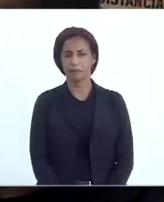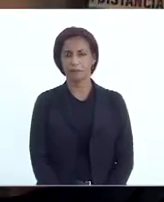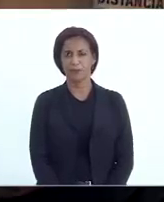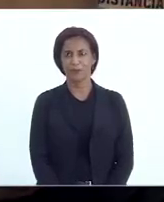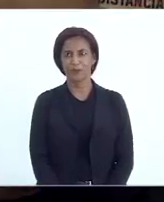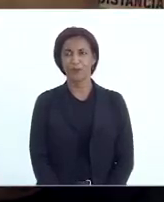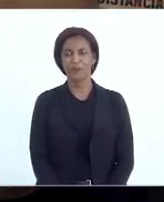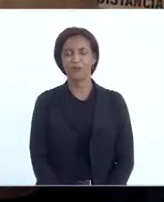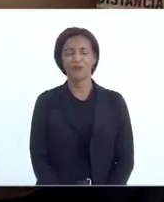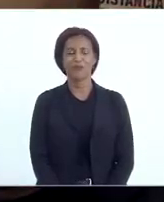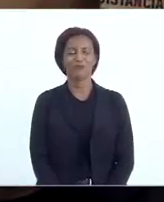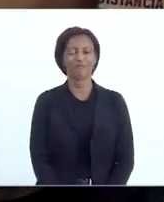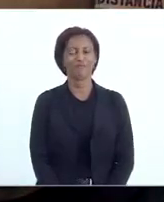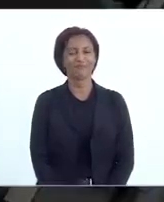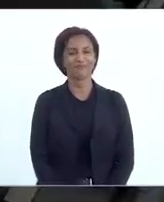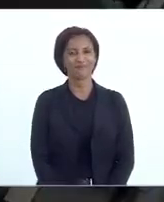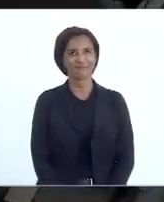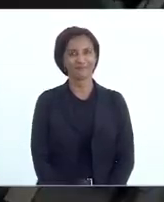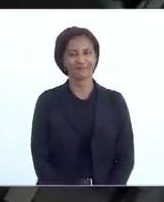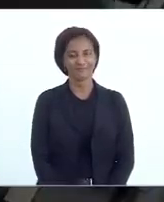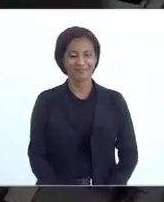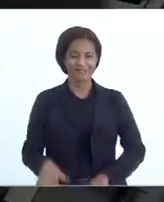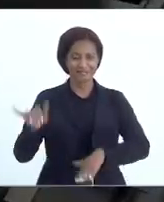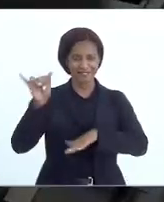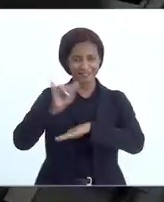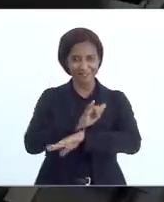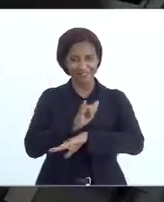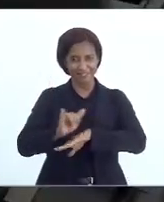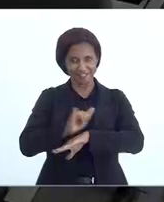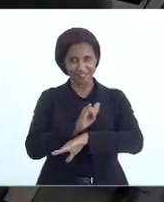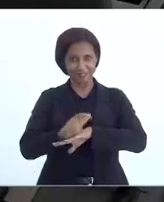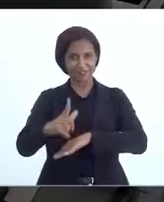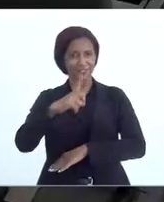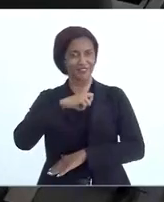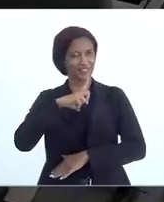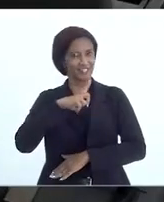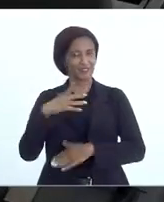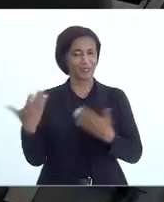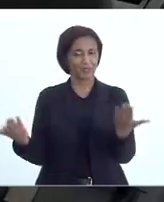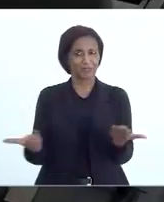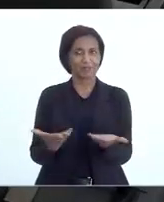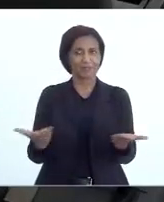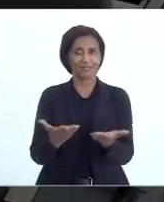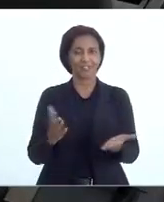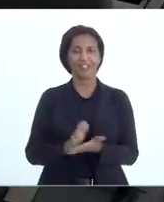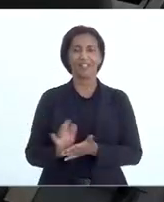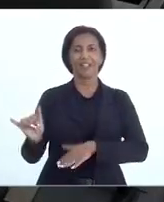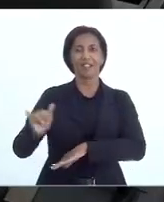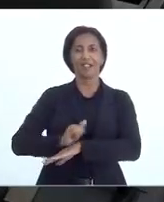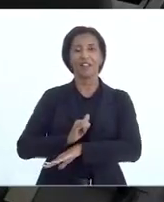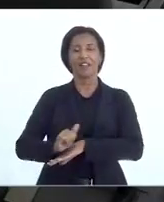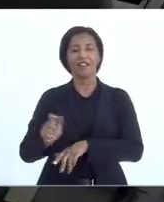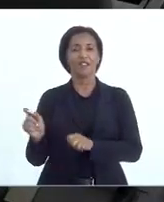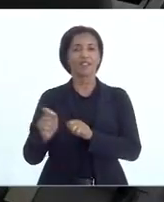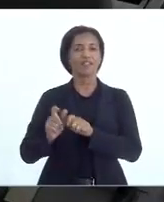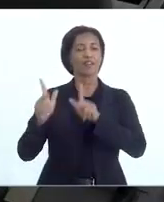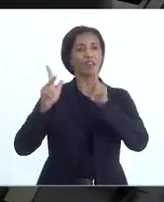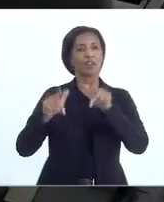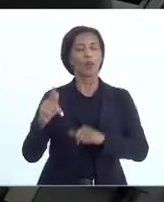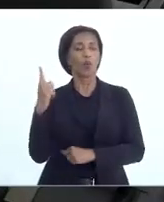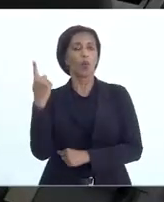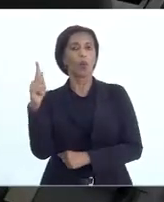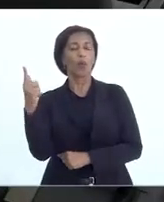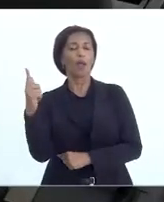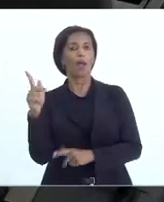em estratégia a estratégia no caso que a gente teria seria essa estratégia de fazer igual o